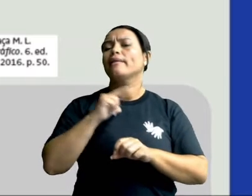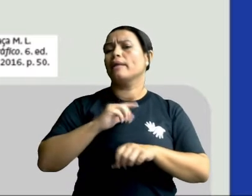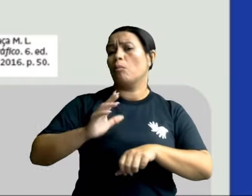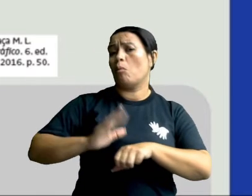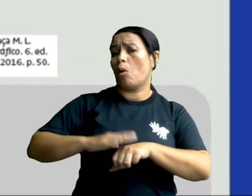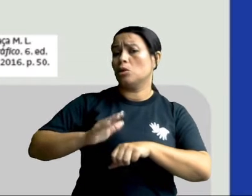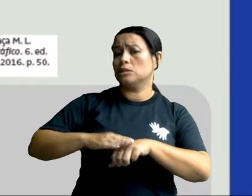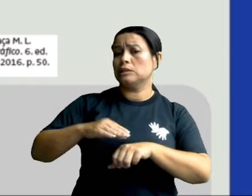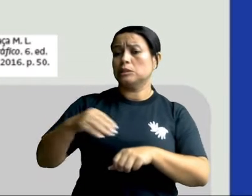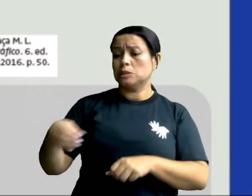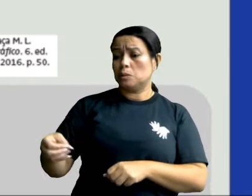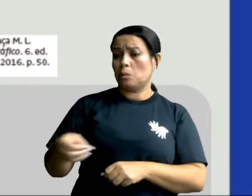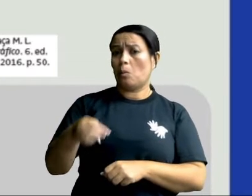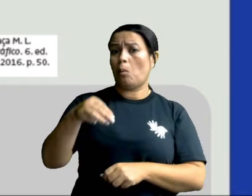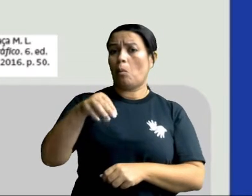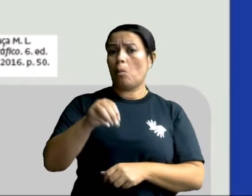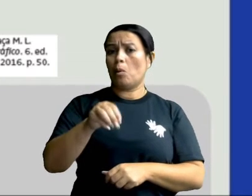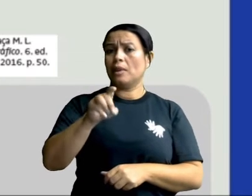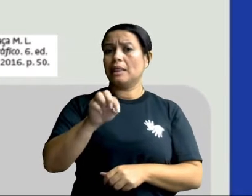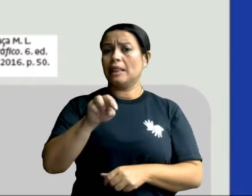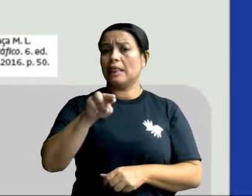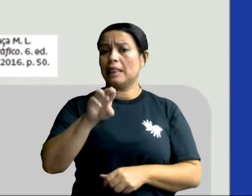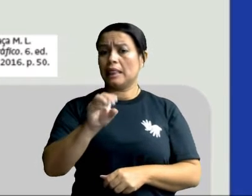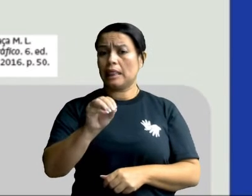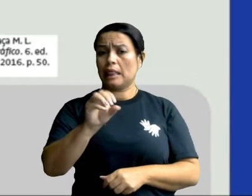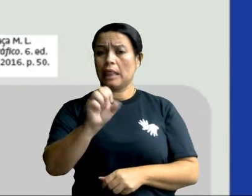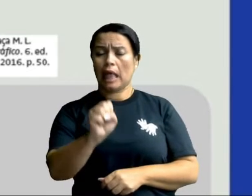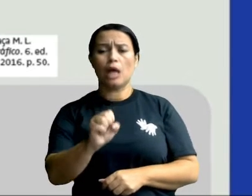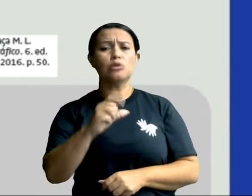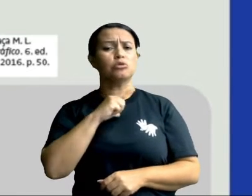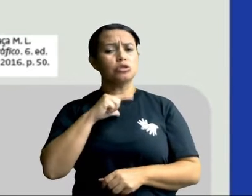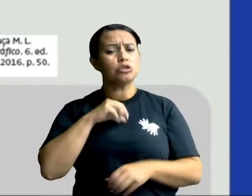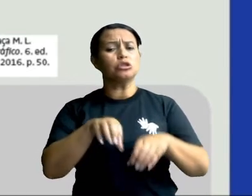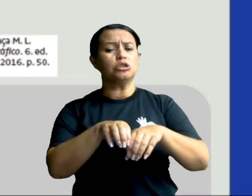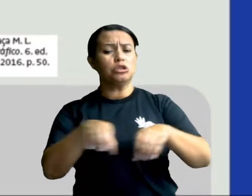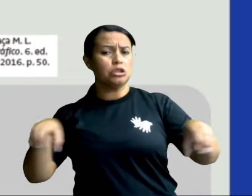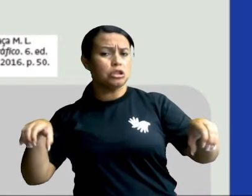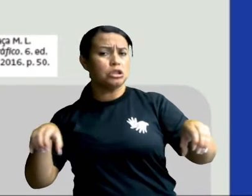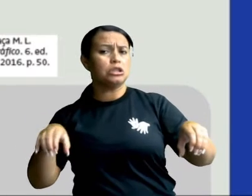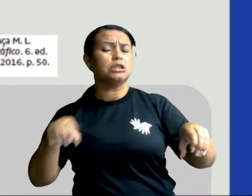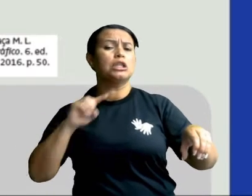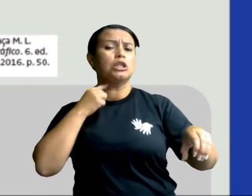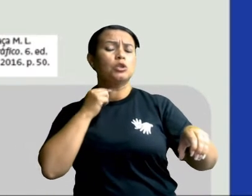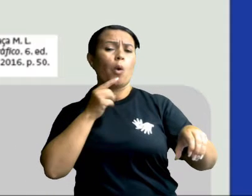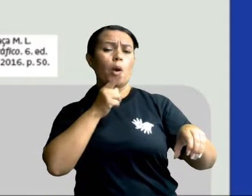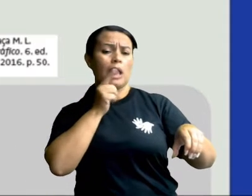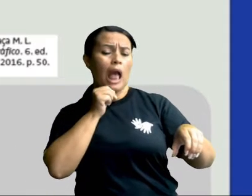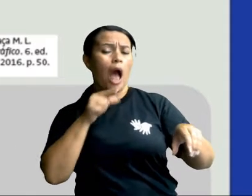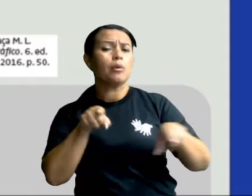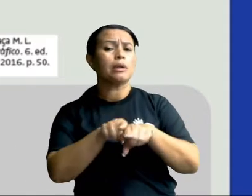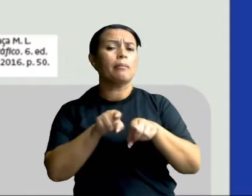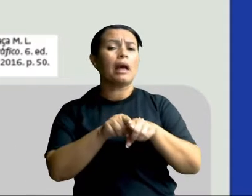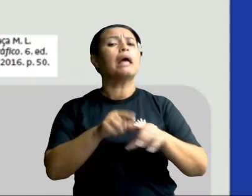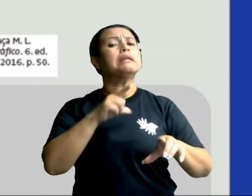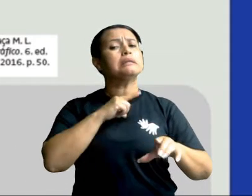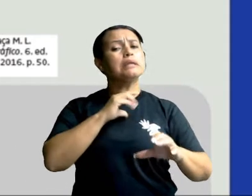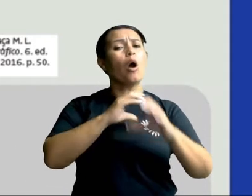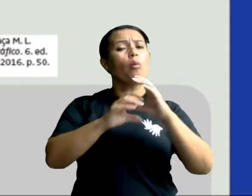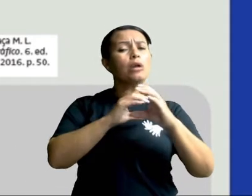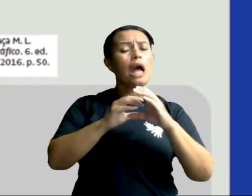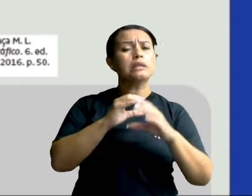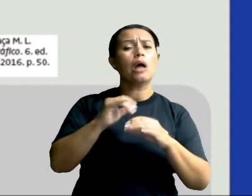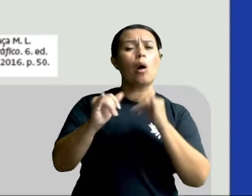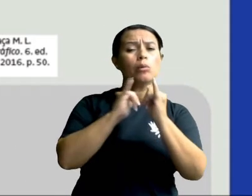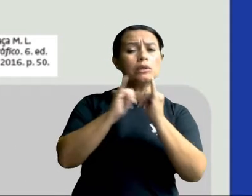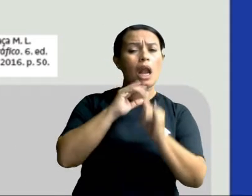portos modernos, tinha saneamento, tinha a questão da grande comunicação, sinal de